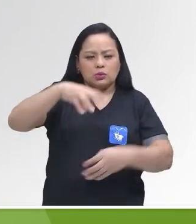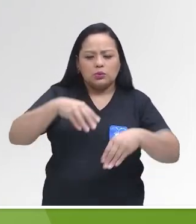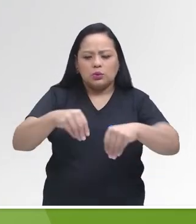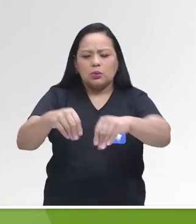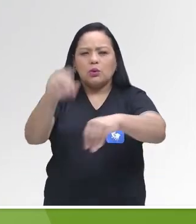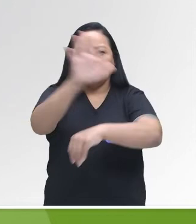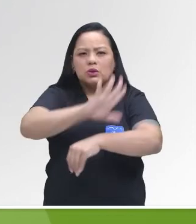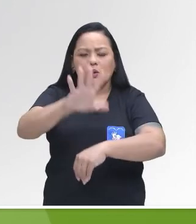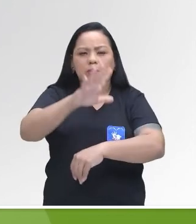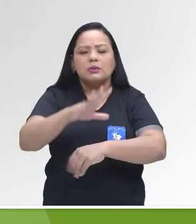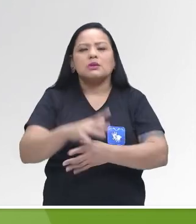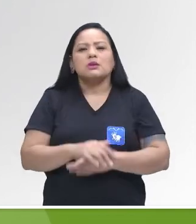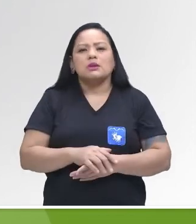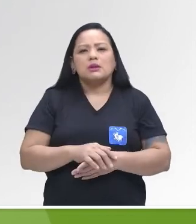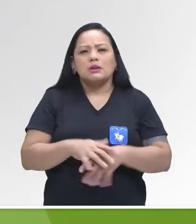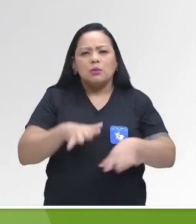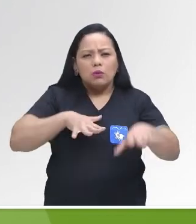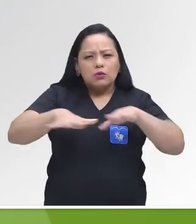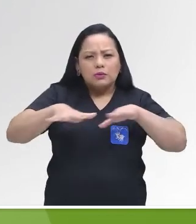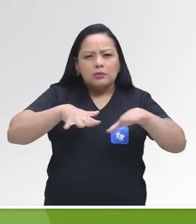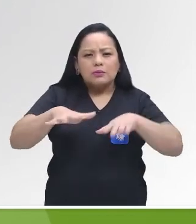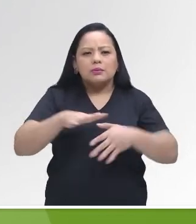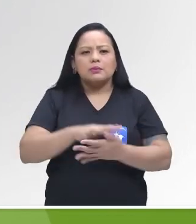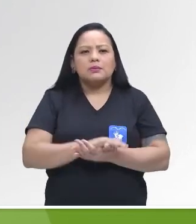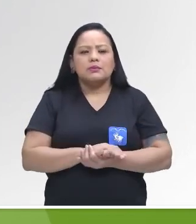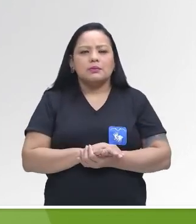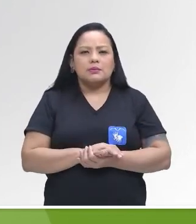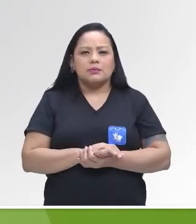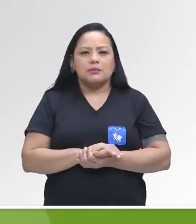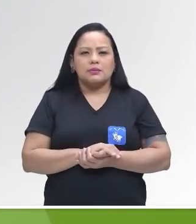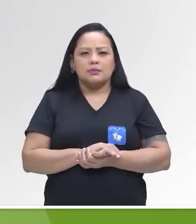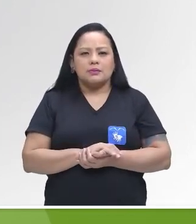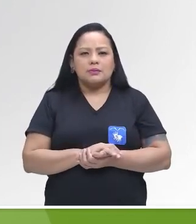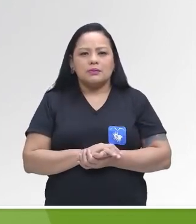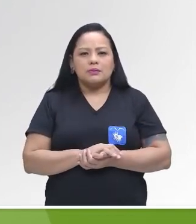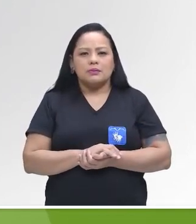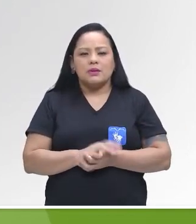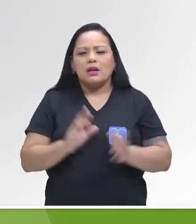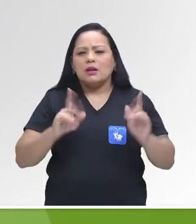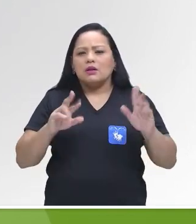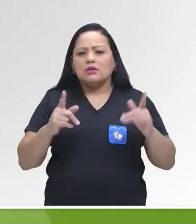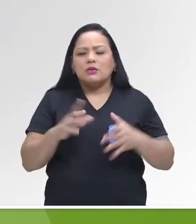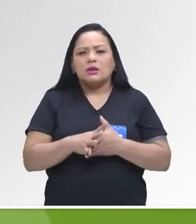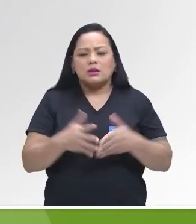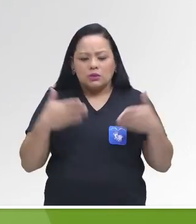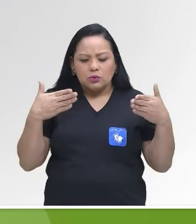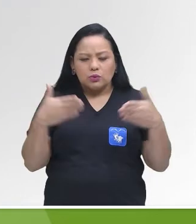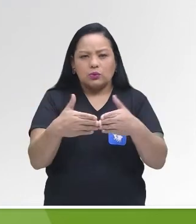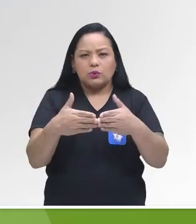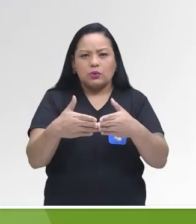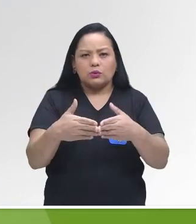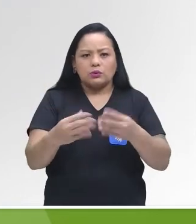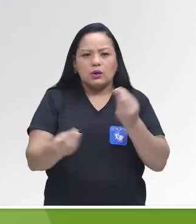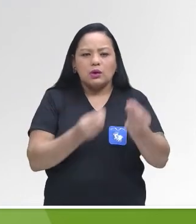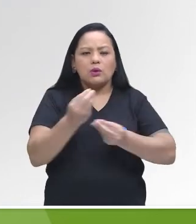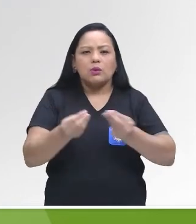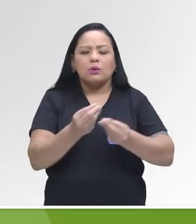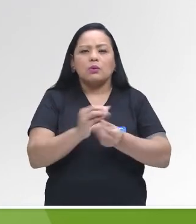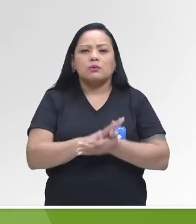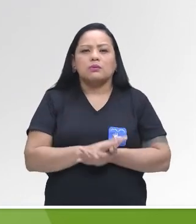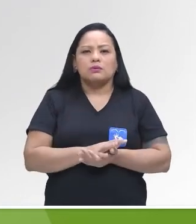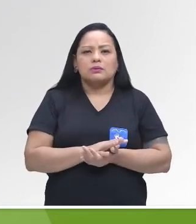têm pernas, né? Ok? Com exceção dos que vivem exclusivamente no subsolo, que são